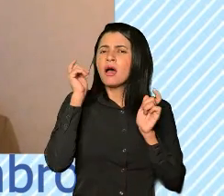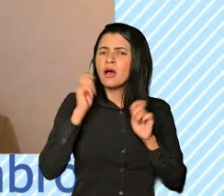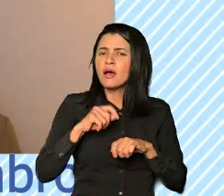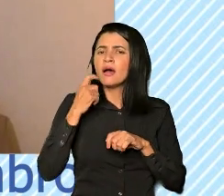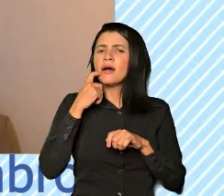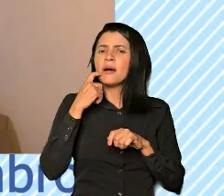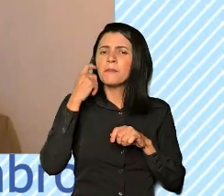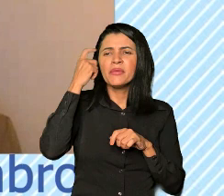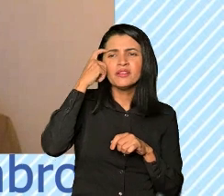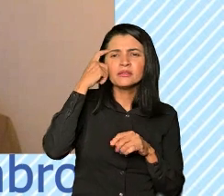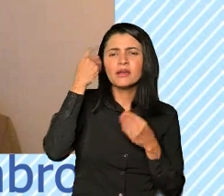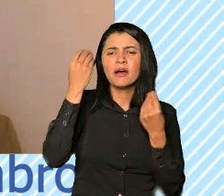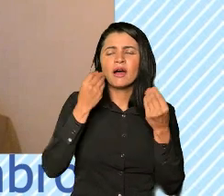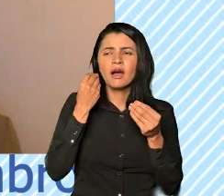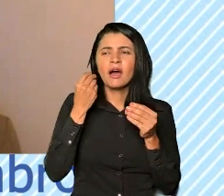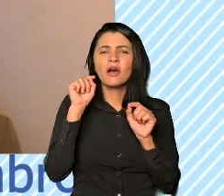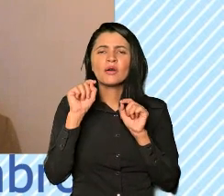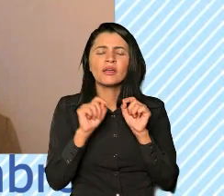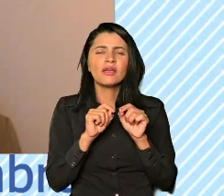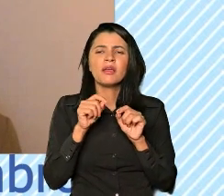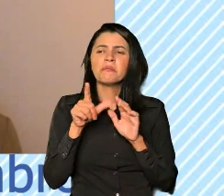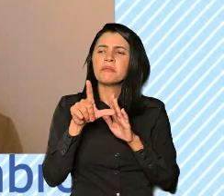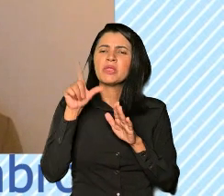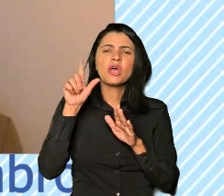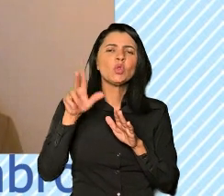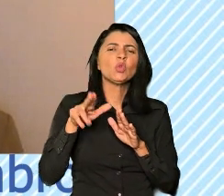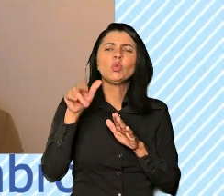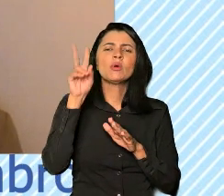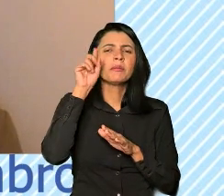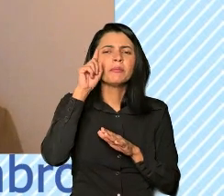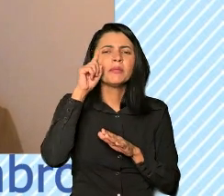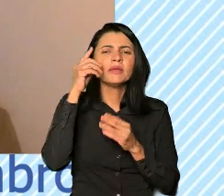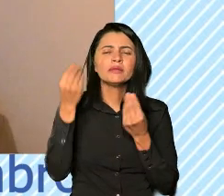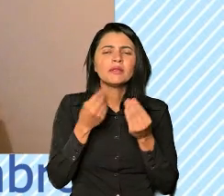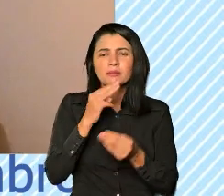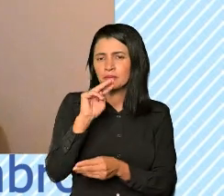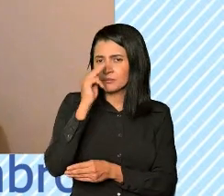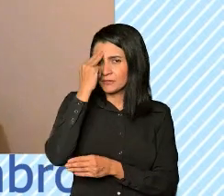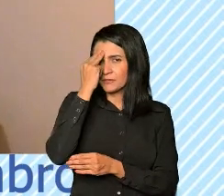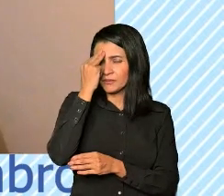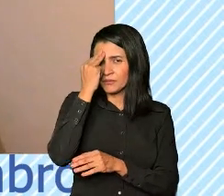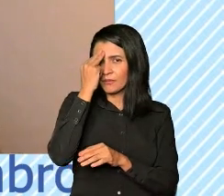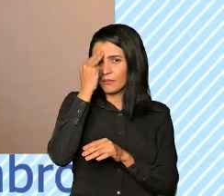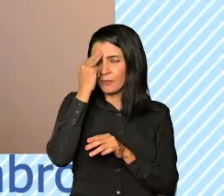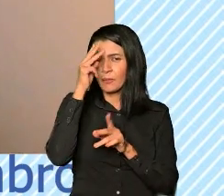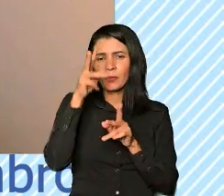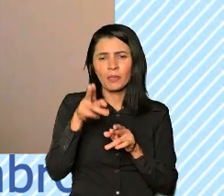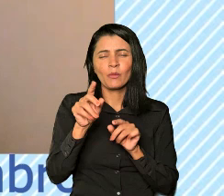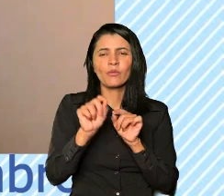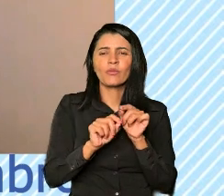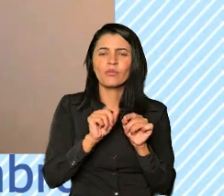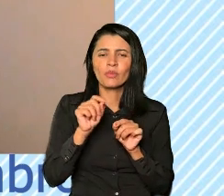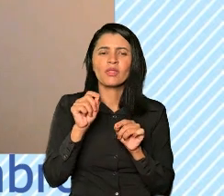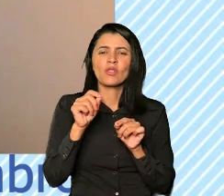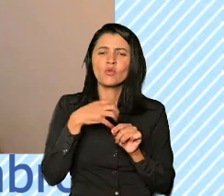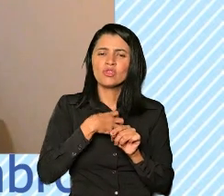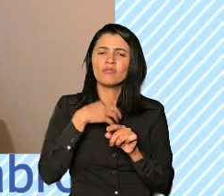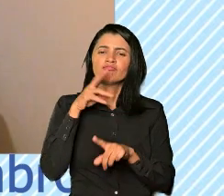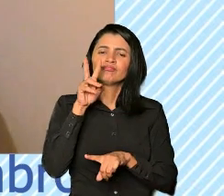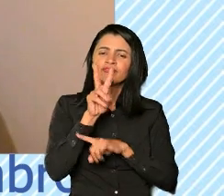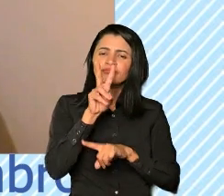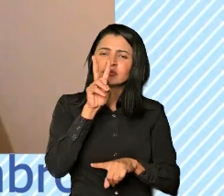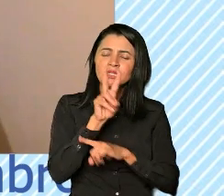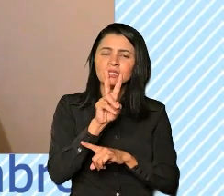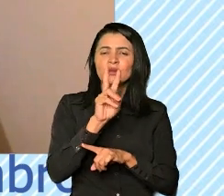de que eu ia pensar, a questão que eu nunca tinha pensado, na verdade, como a memória como uma forma de proteção